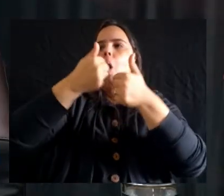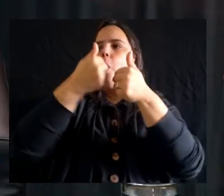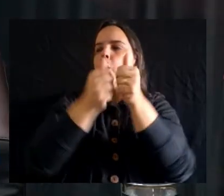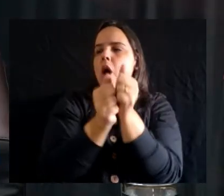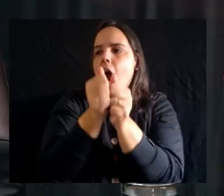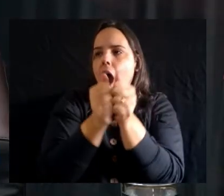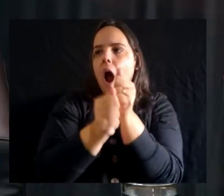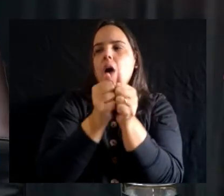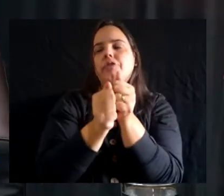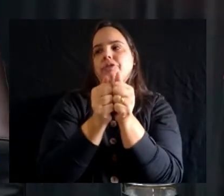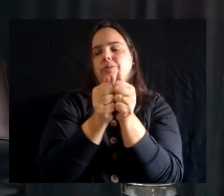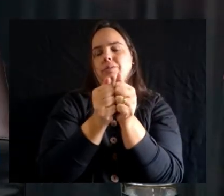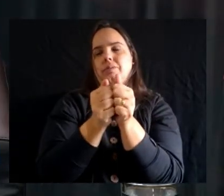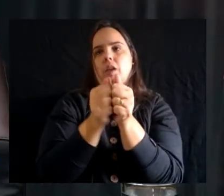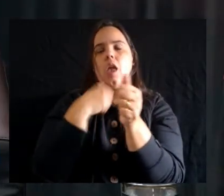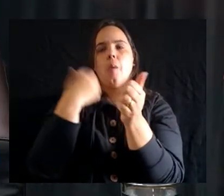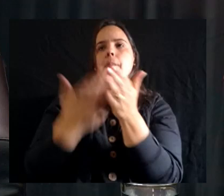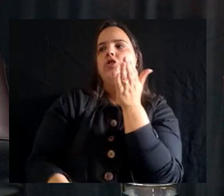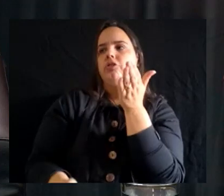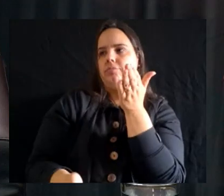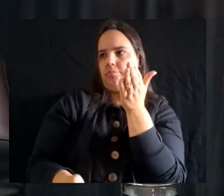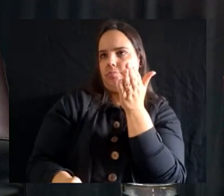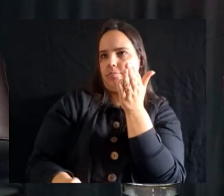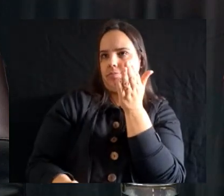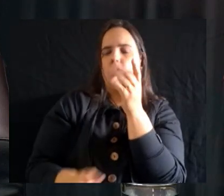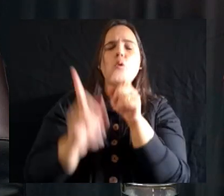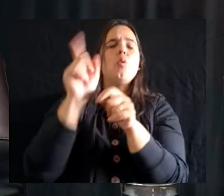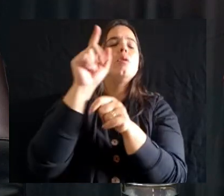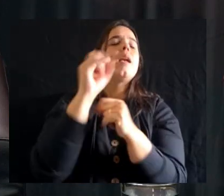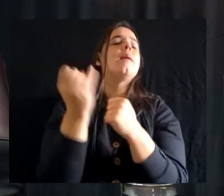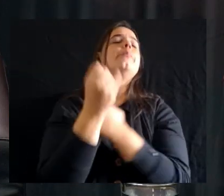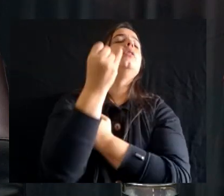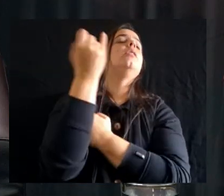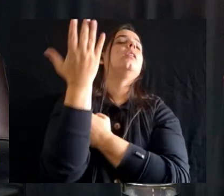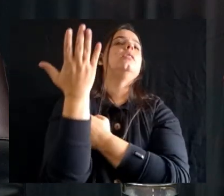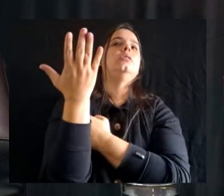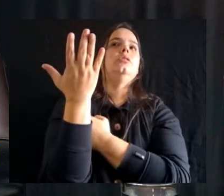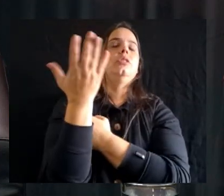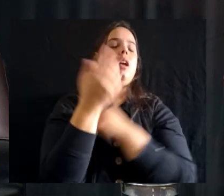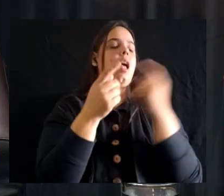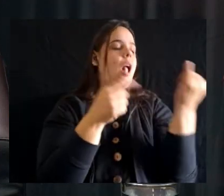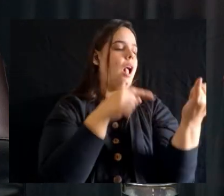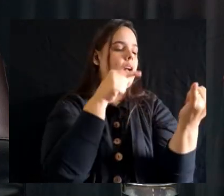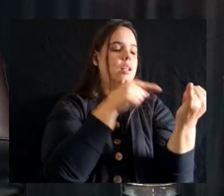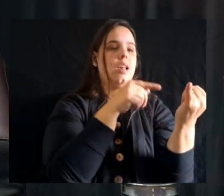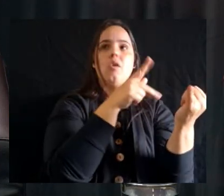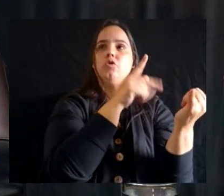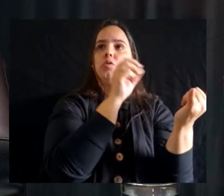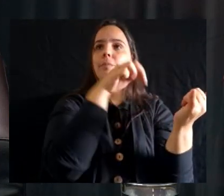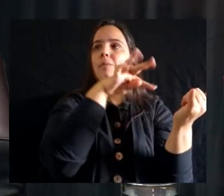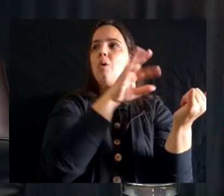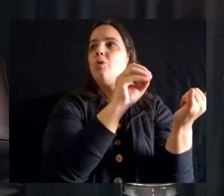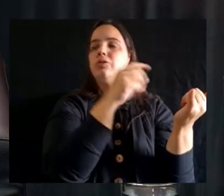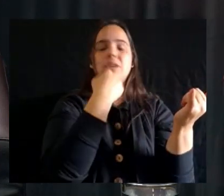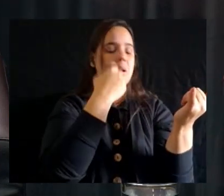eu perdi. Então, o que mais está interessando? Os pontos que eu perdi, não a questão de eu estar sentindo esse